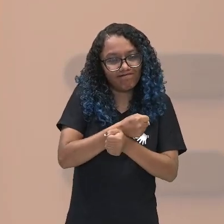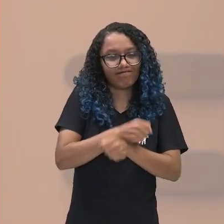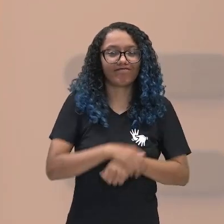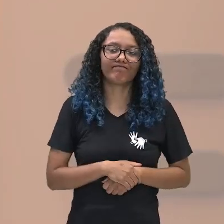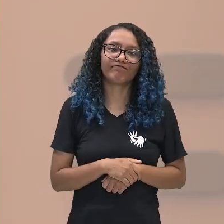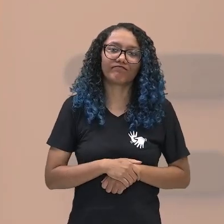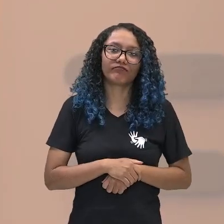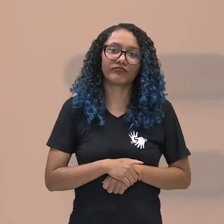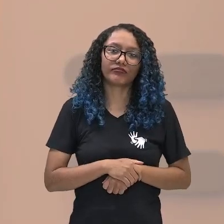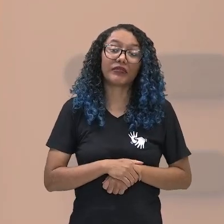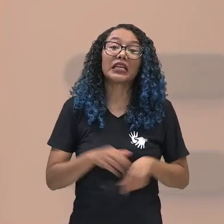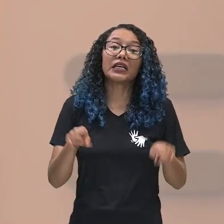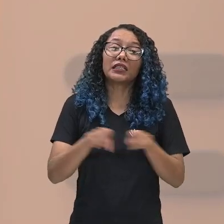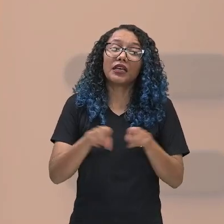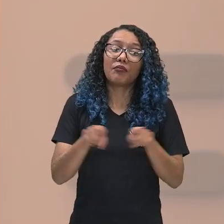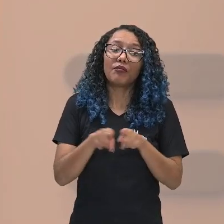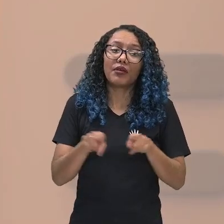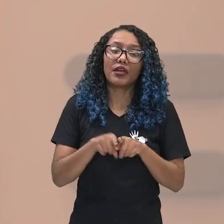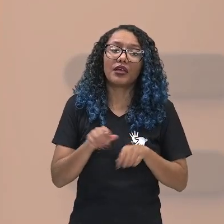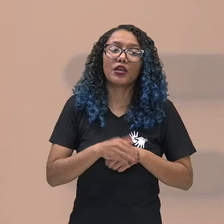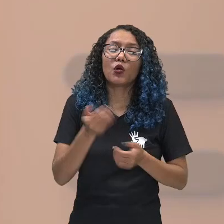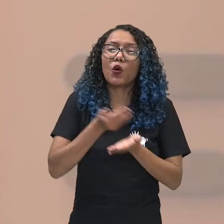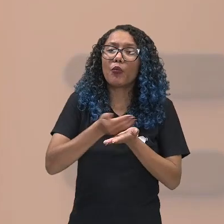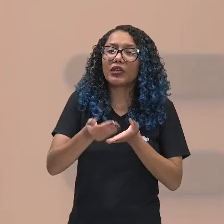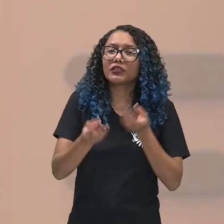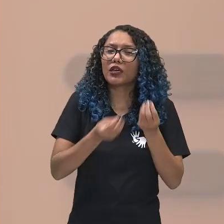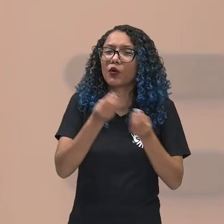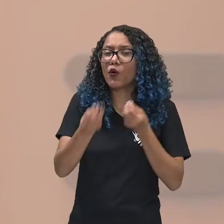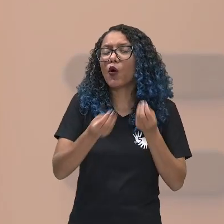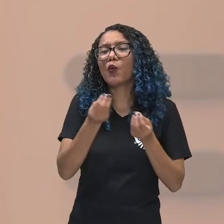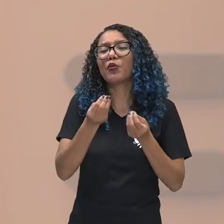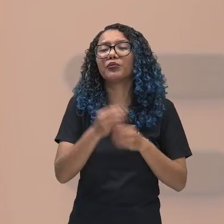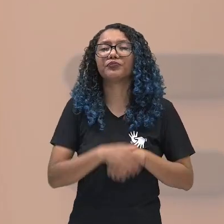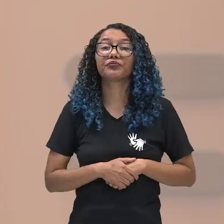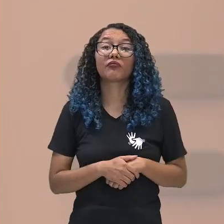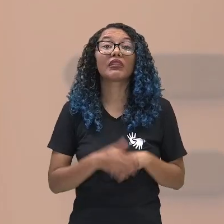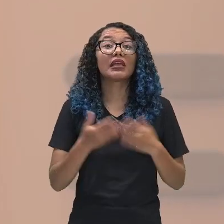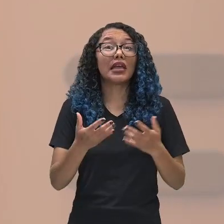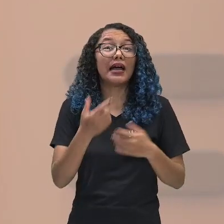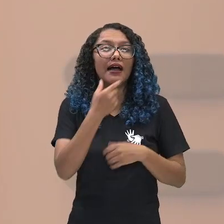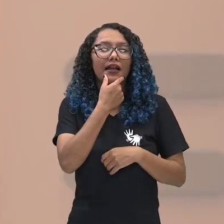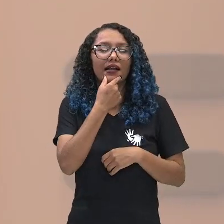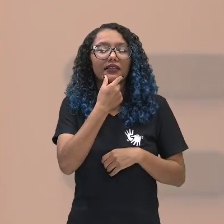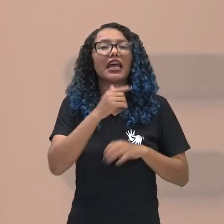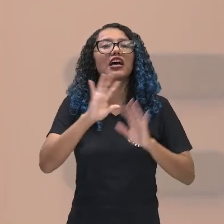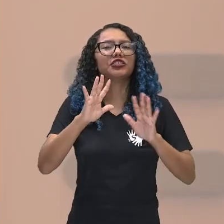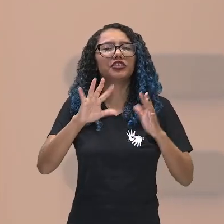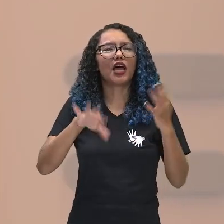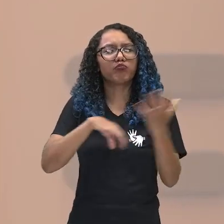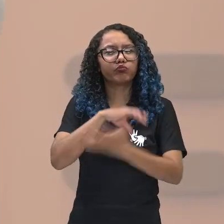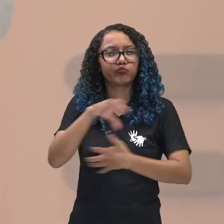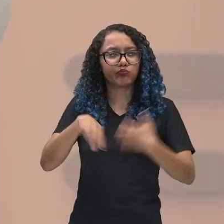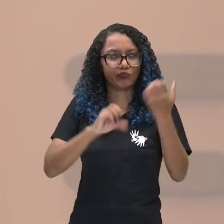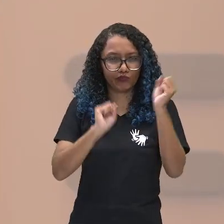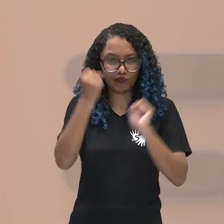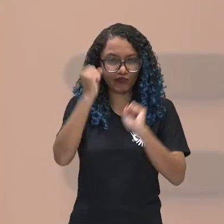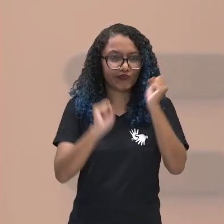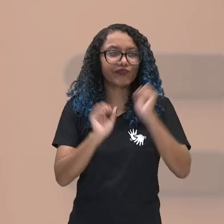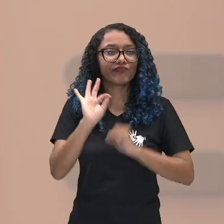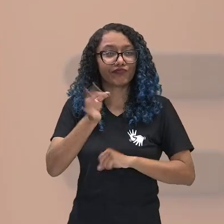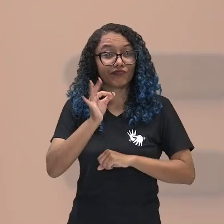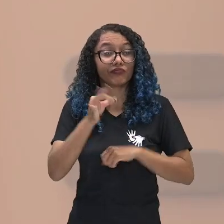inicia também através, né, da Inglaterra, que já tinha feito a sua Revolução Industrial, e ela vai,